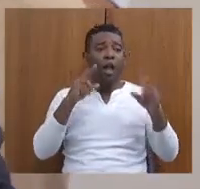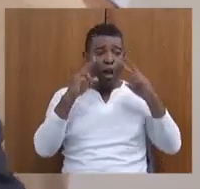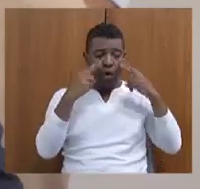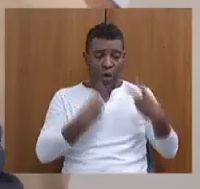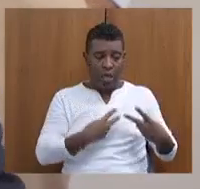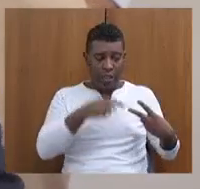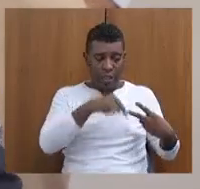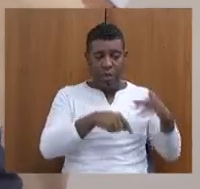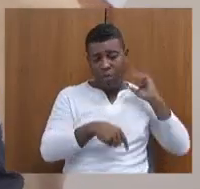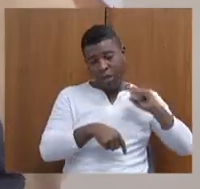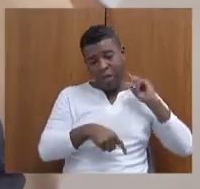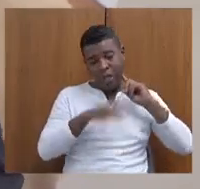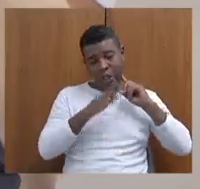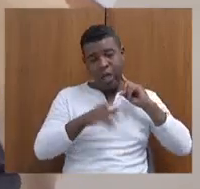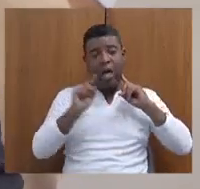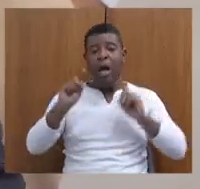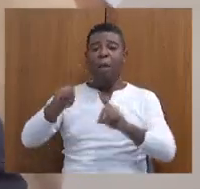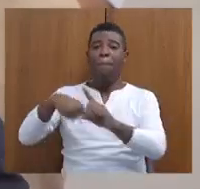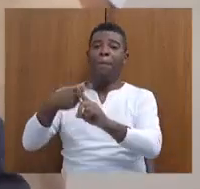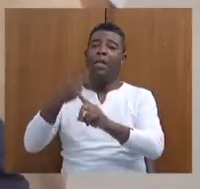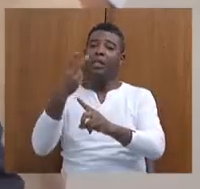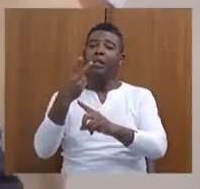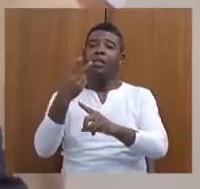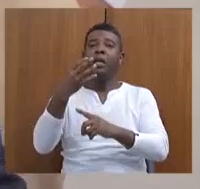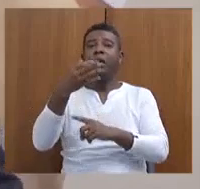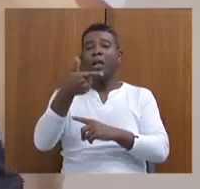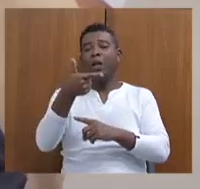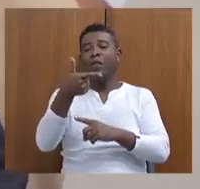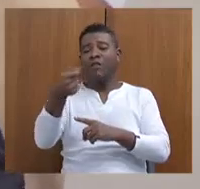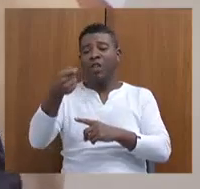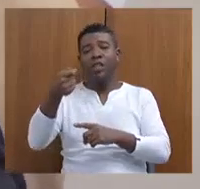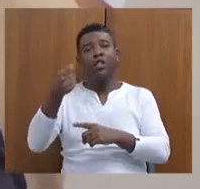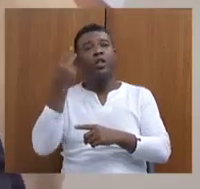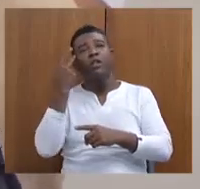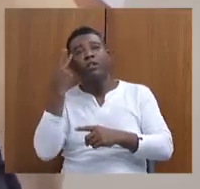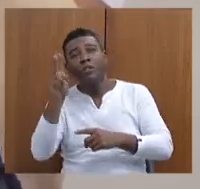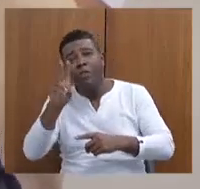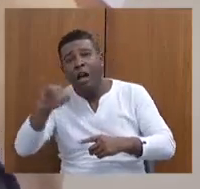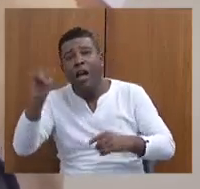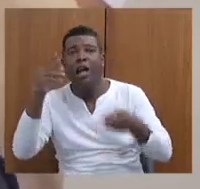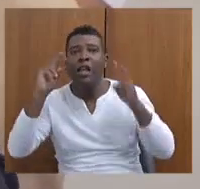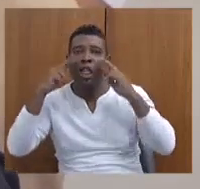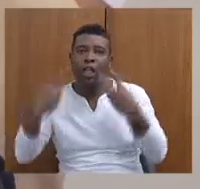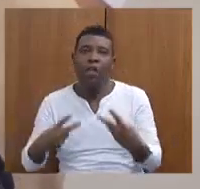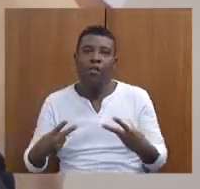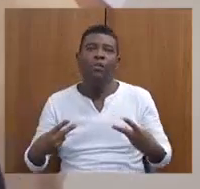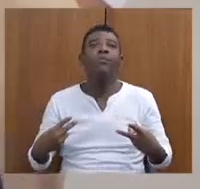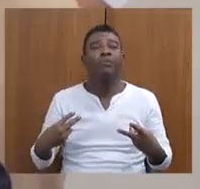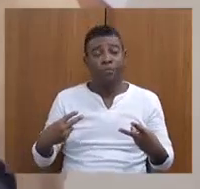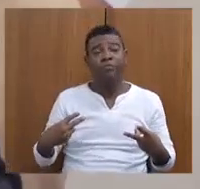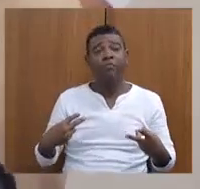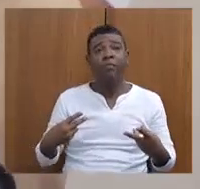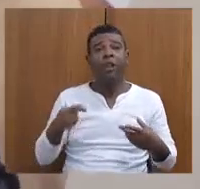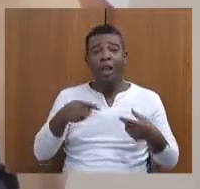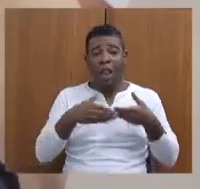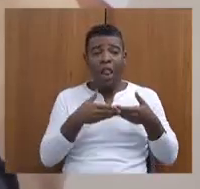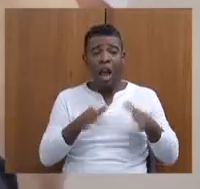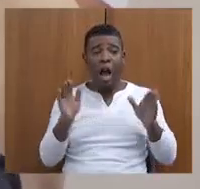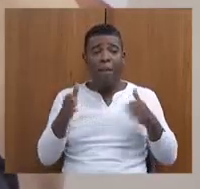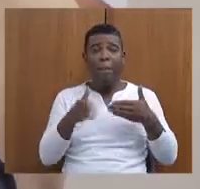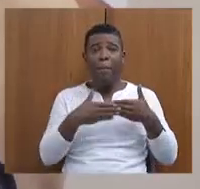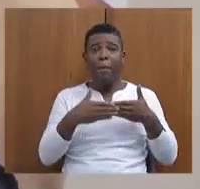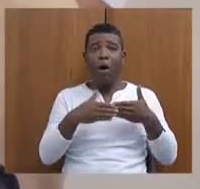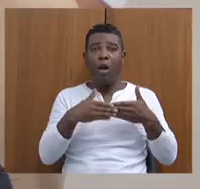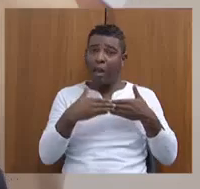esse reconhecimento ele é o reconhecimento que o estado da mas ele abre portas para vários tipos